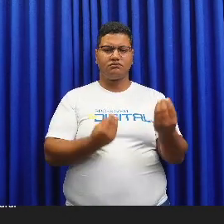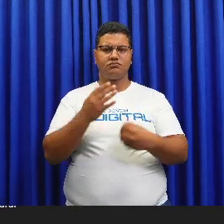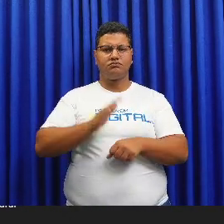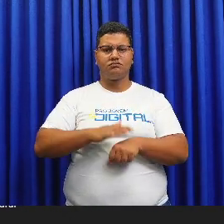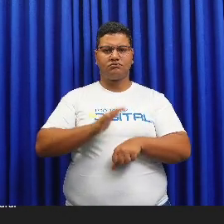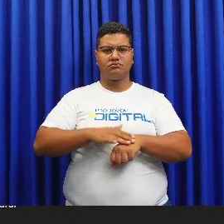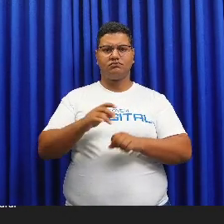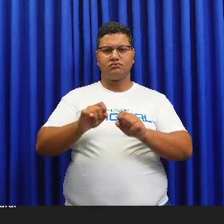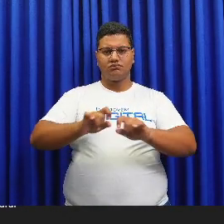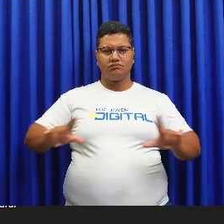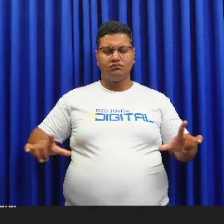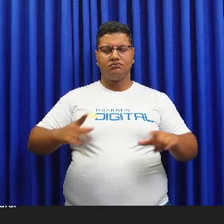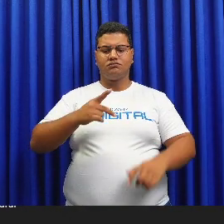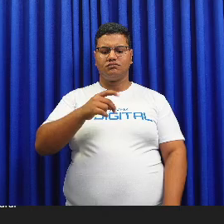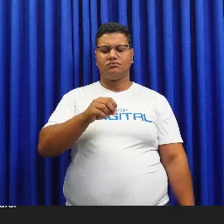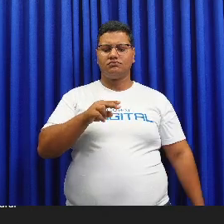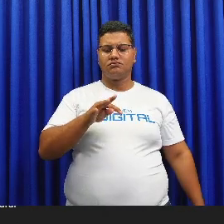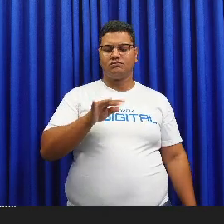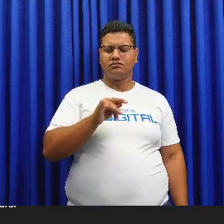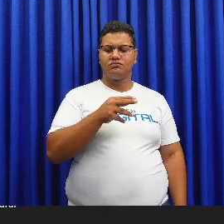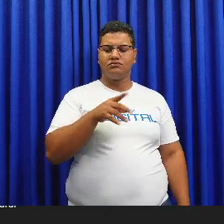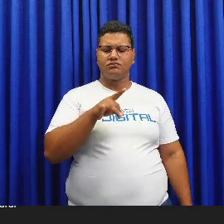portfólio.